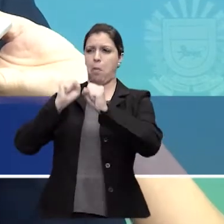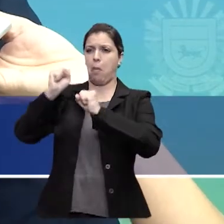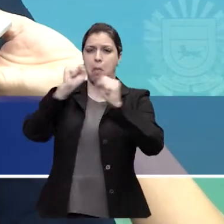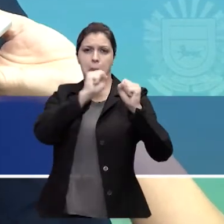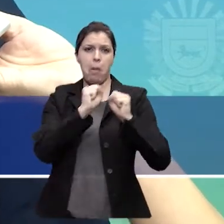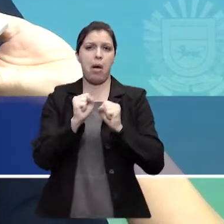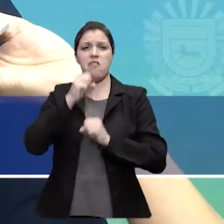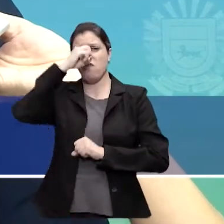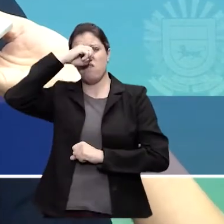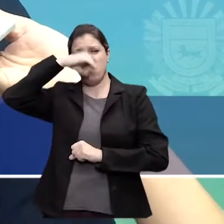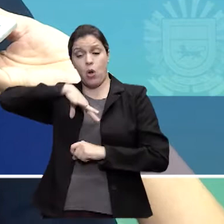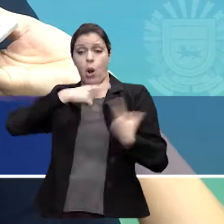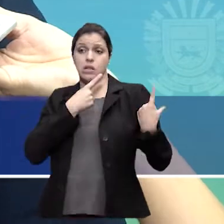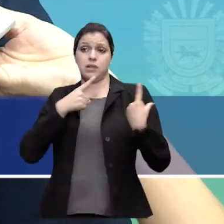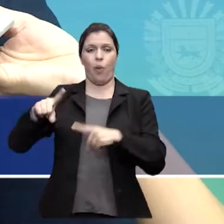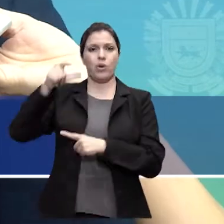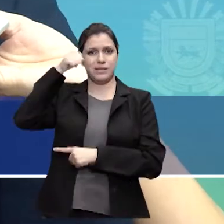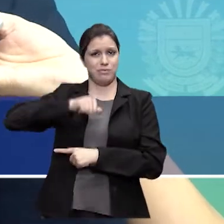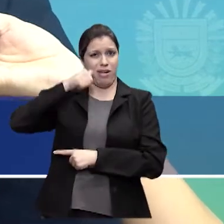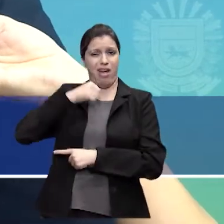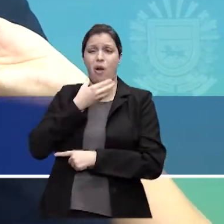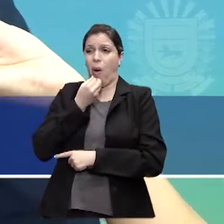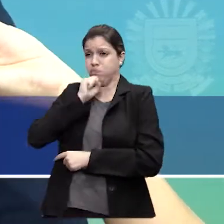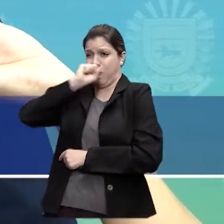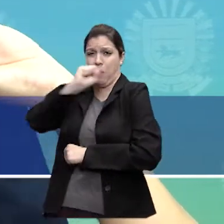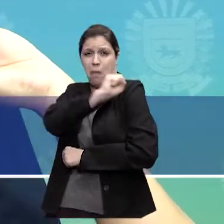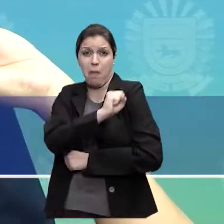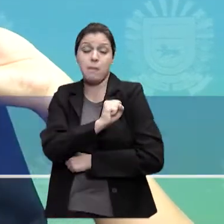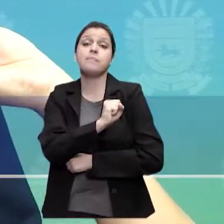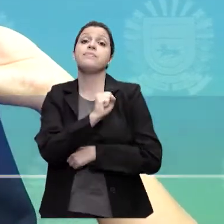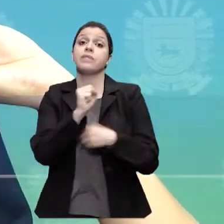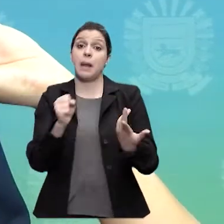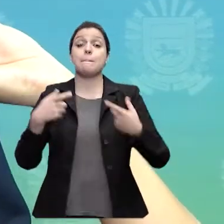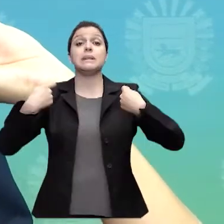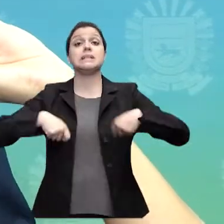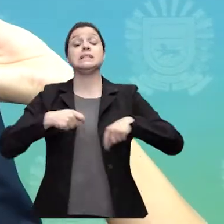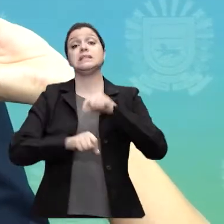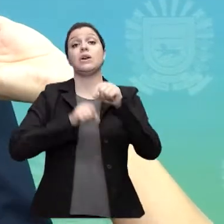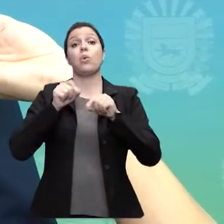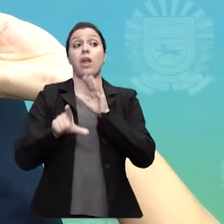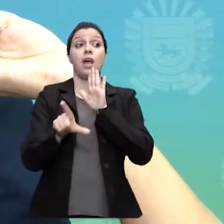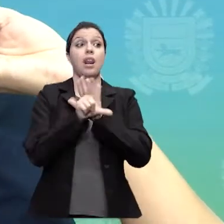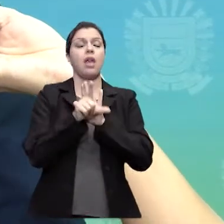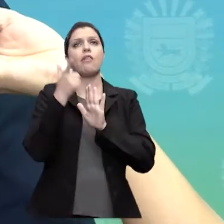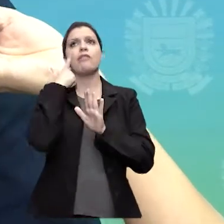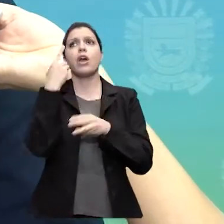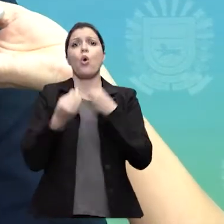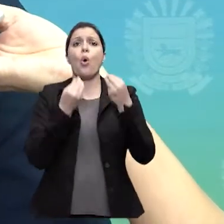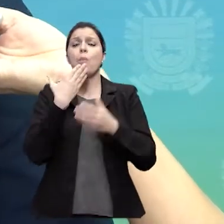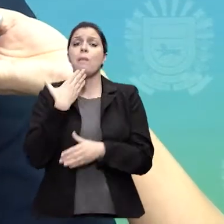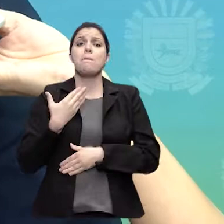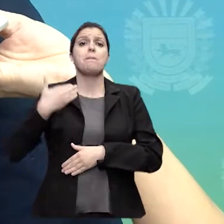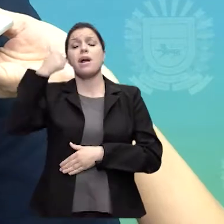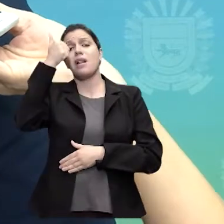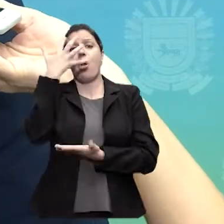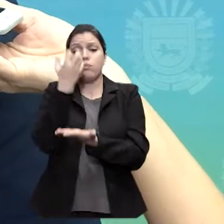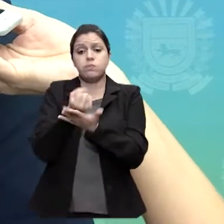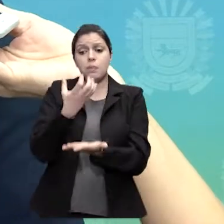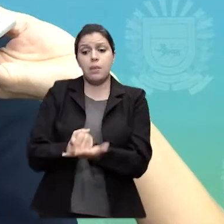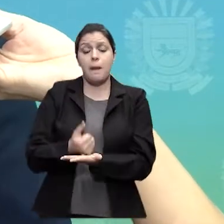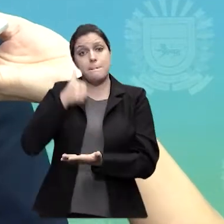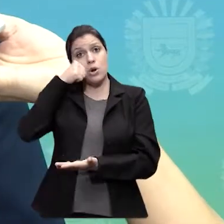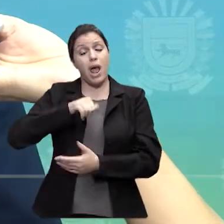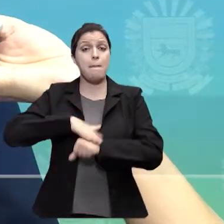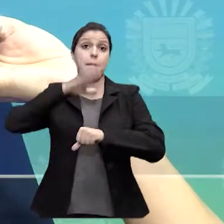de feminicídio, de violência doméstica contra a mulher, e a gente tem que procurar nos dispositivos legais aonde a gente pode melhorar